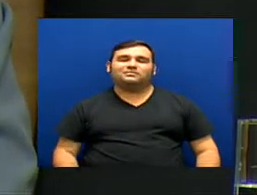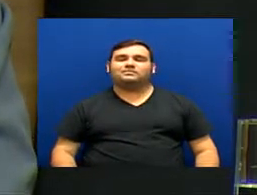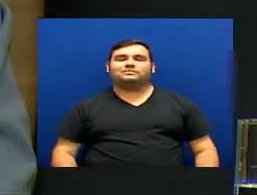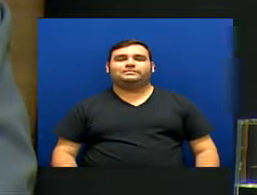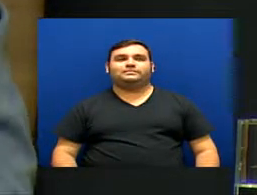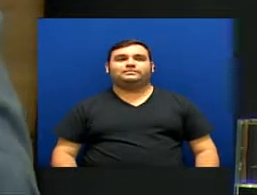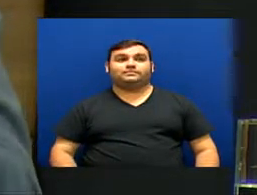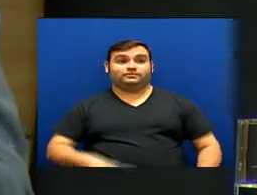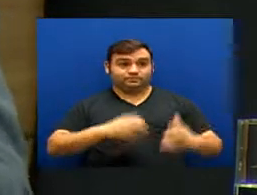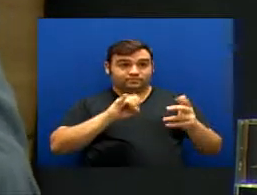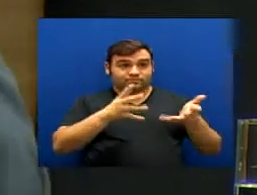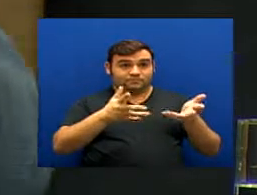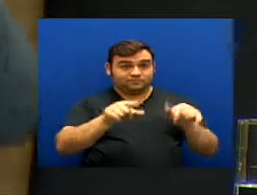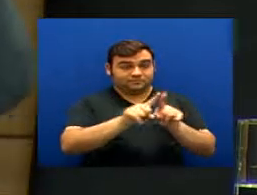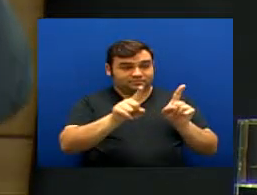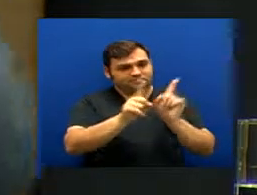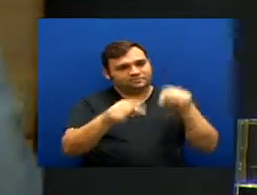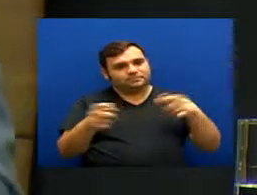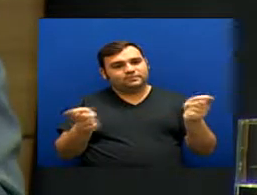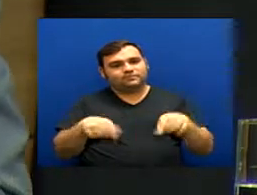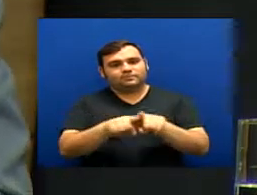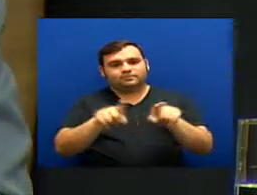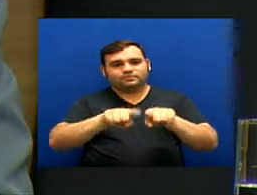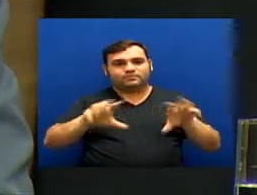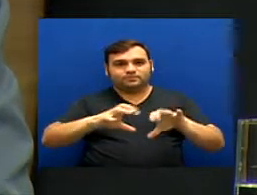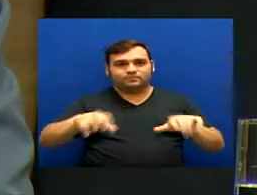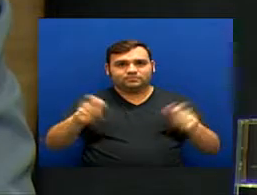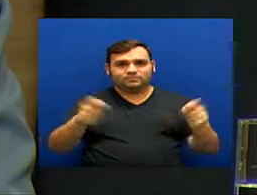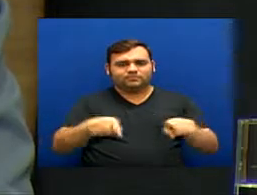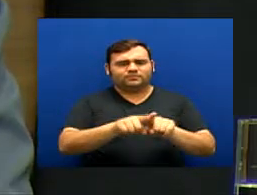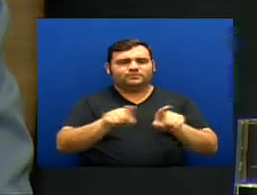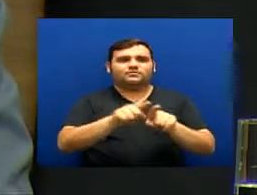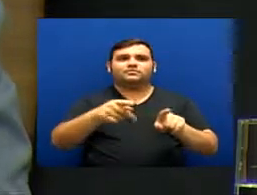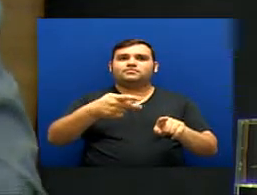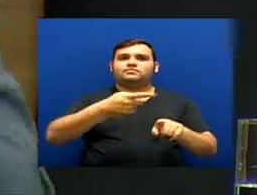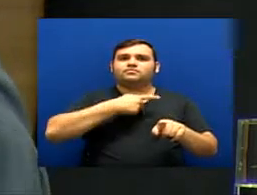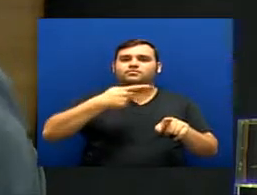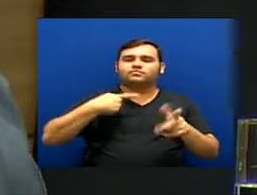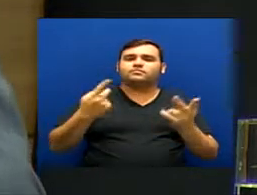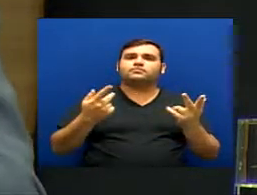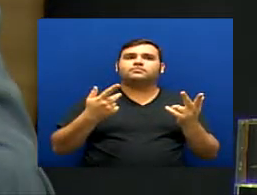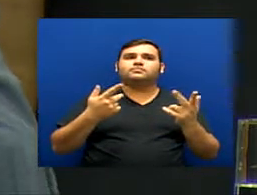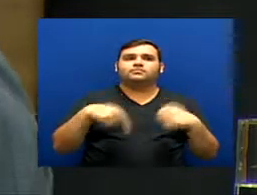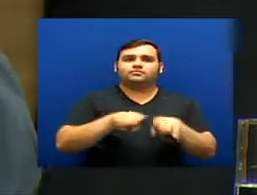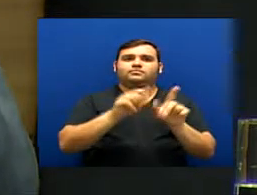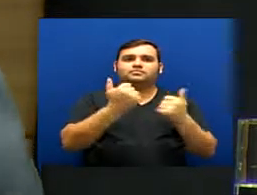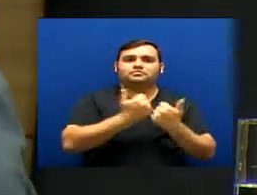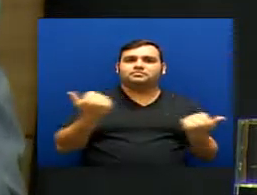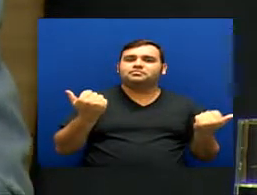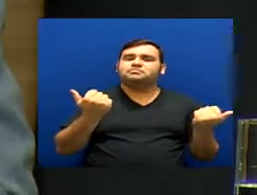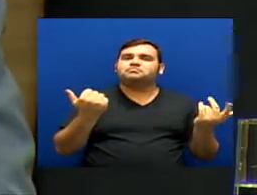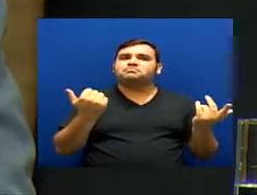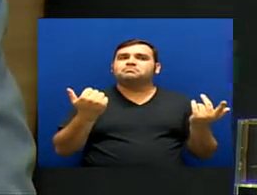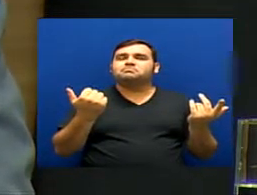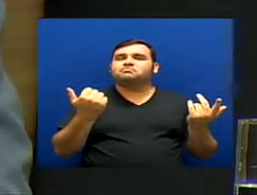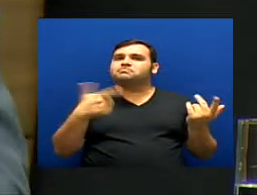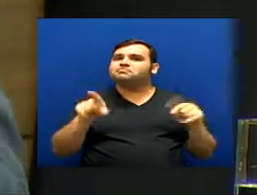é um pastor que é muito chegado nas irmãs, Freire. Eu digo, sou mesmo, gosto demais, tenho maior